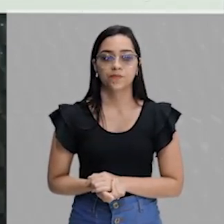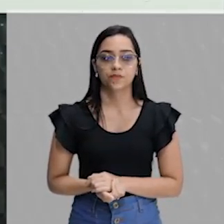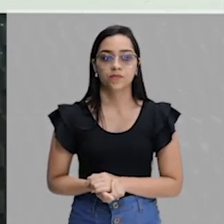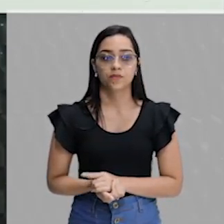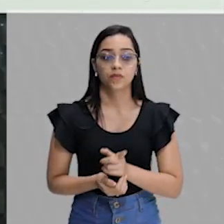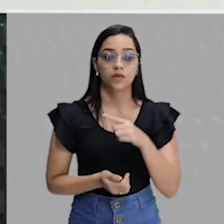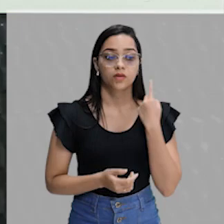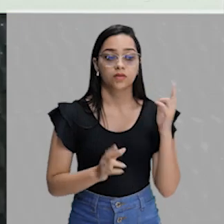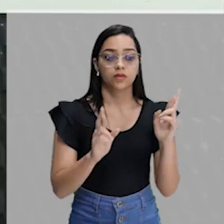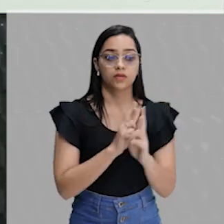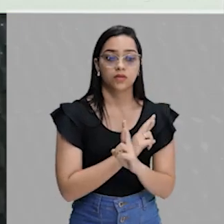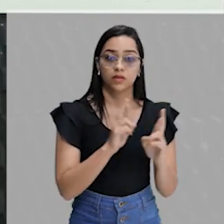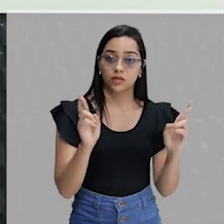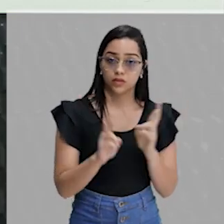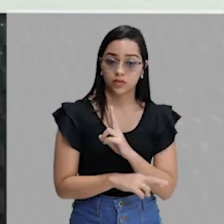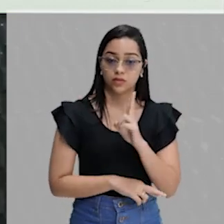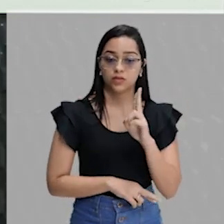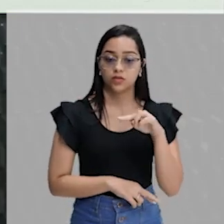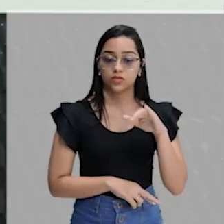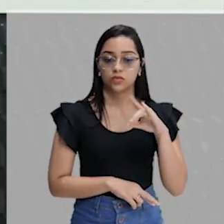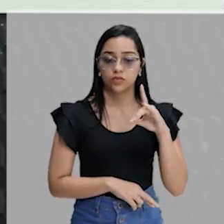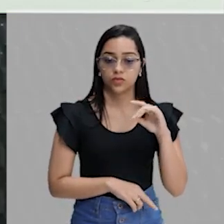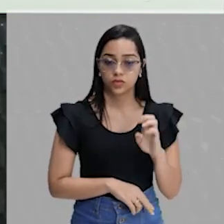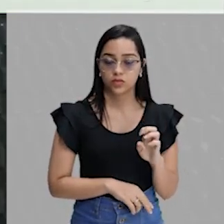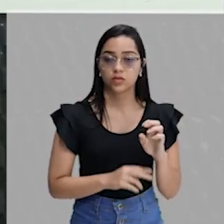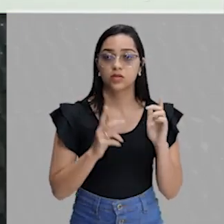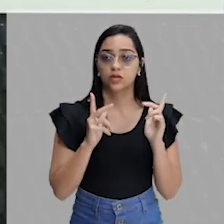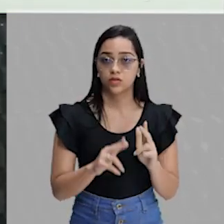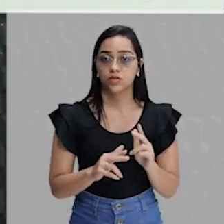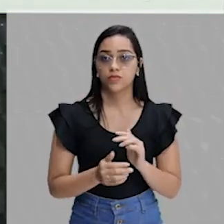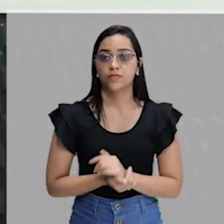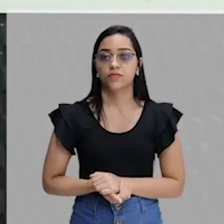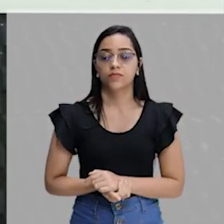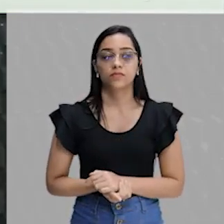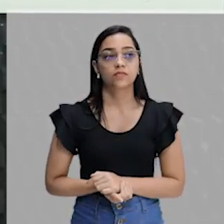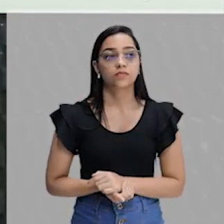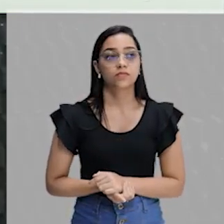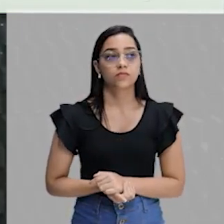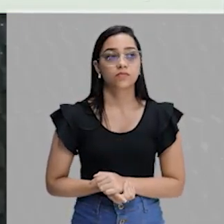Então, nossa relação de unidade vai ser a seguinte.